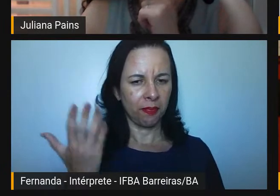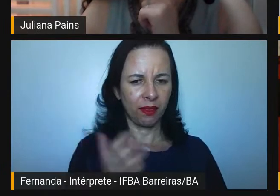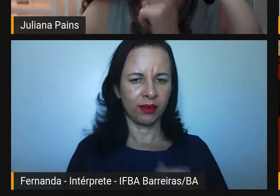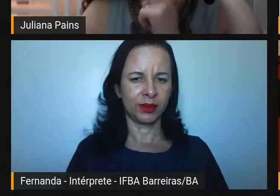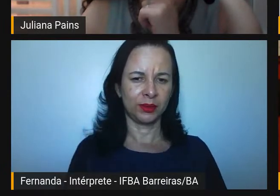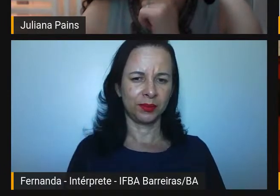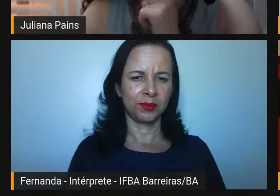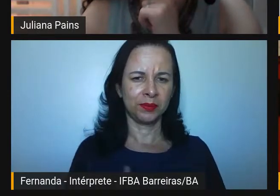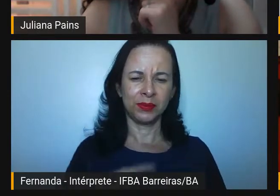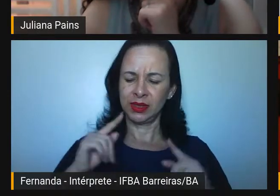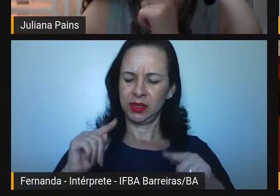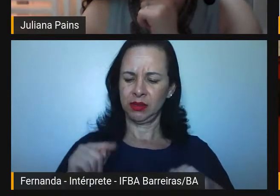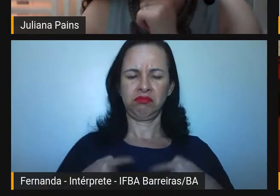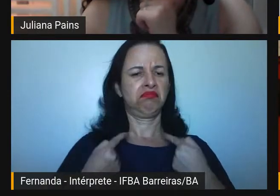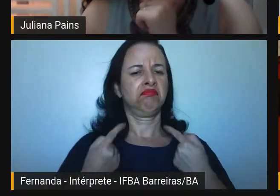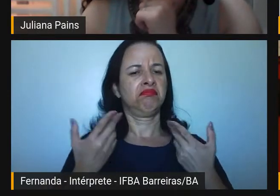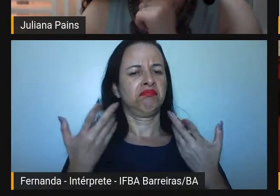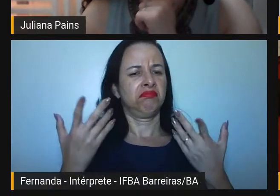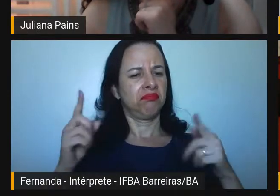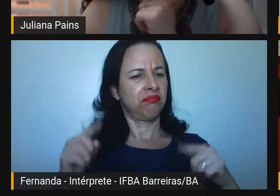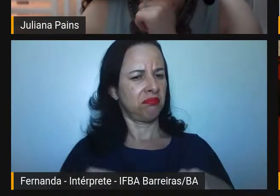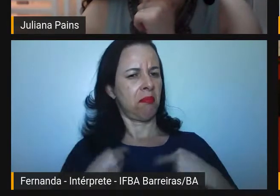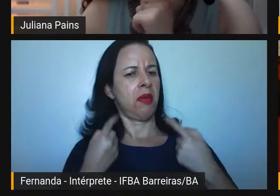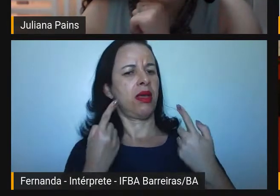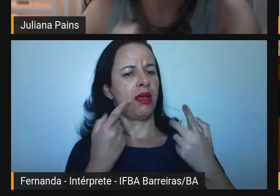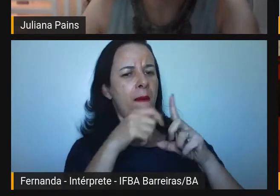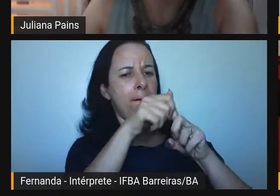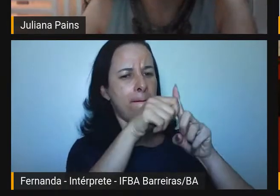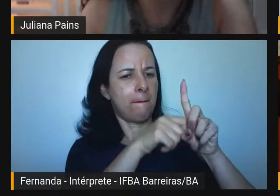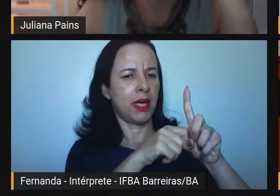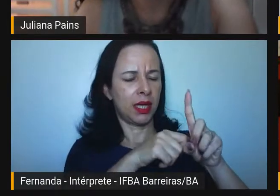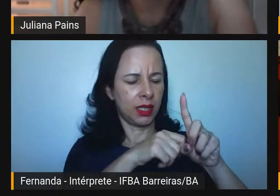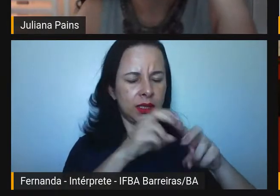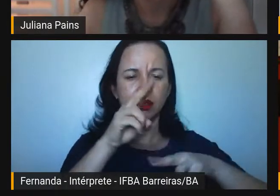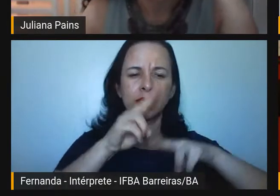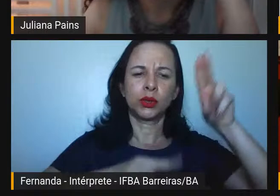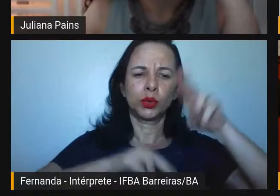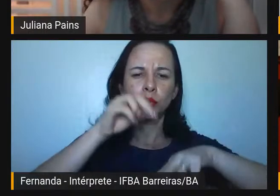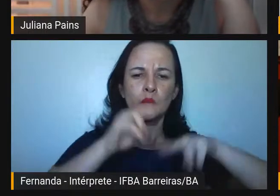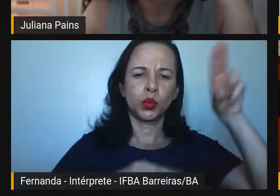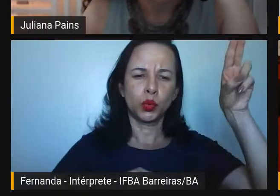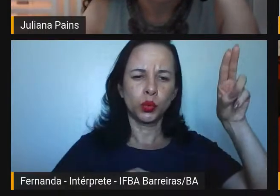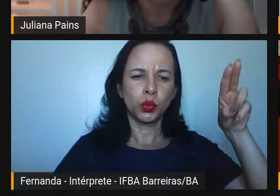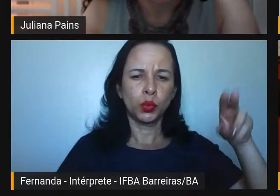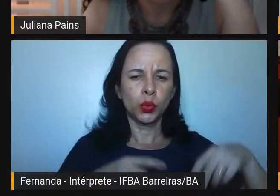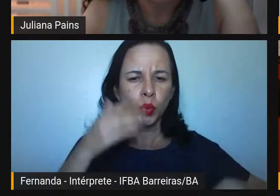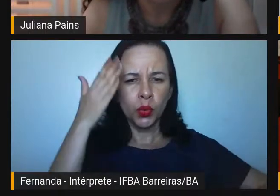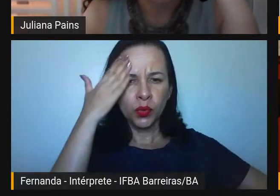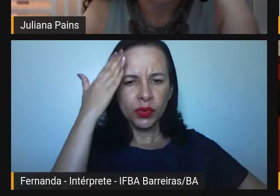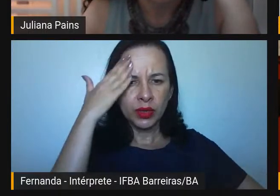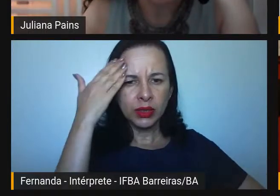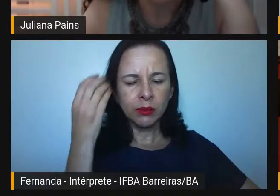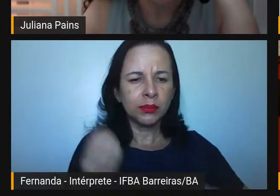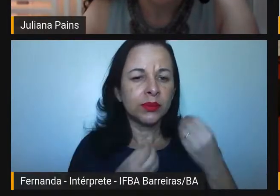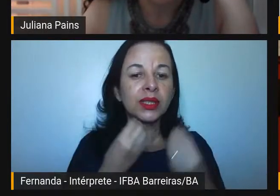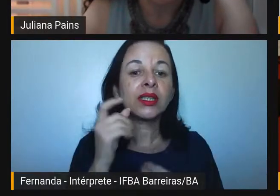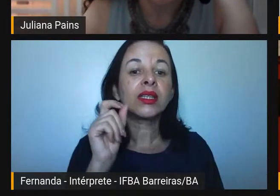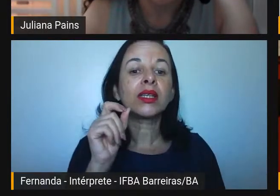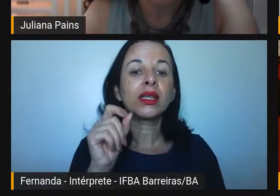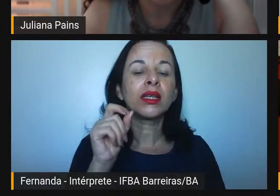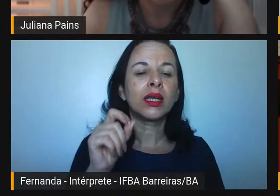nem chegou muito foi no mês de Junior eu tomei conhecimento de quem era João Gomes